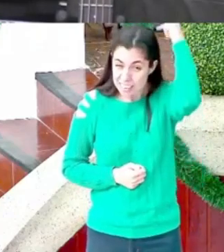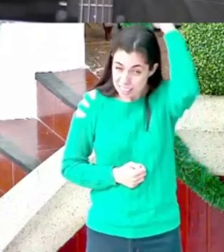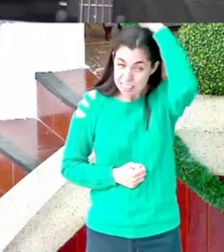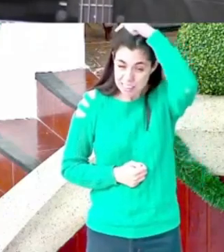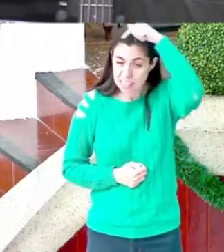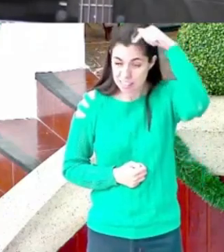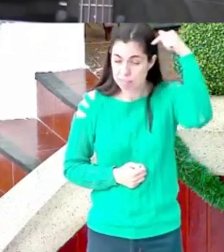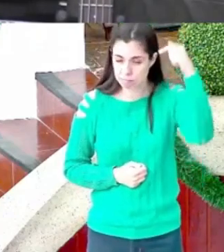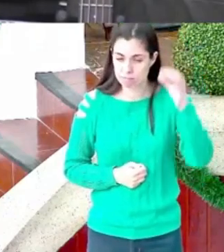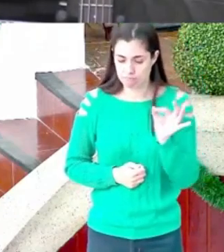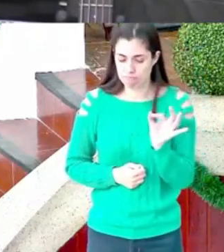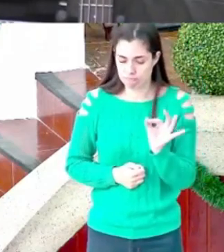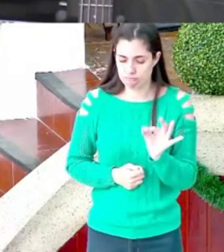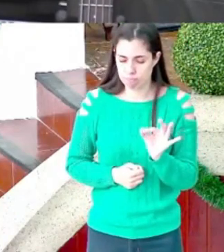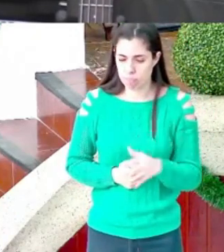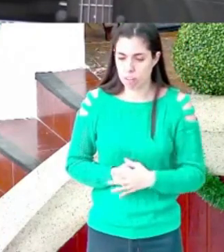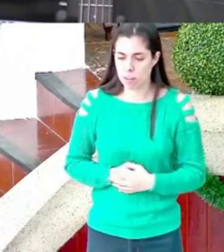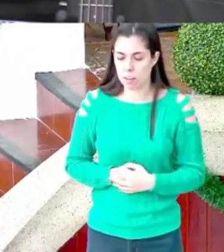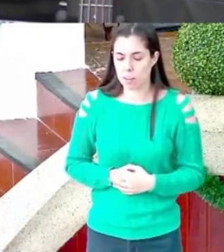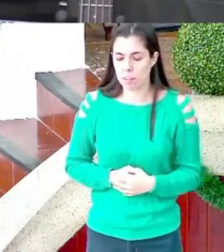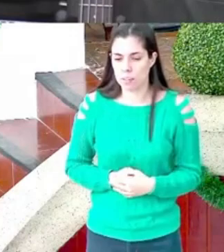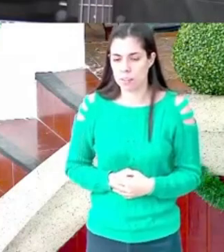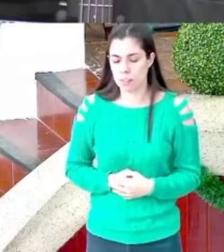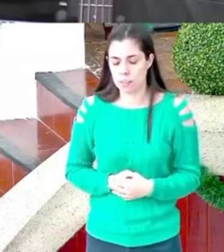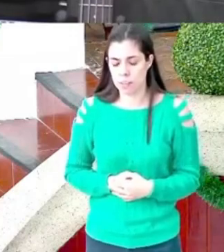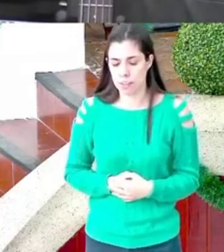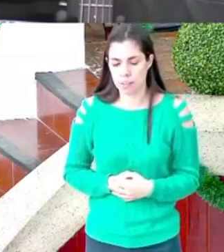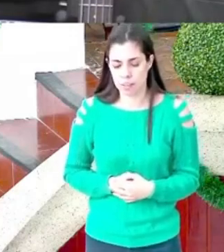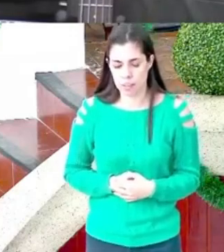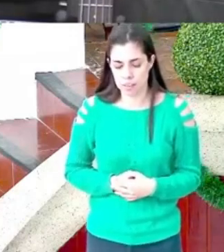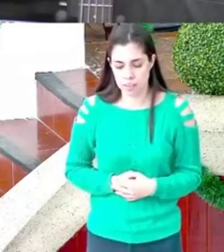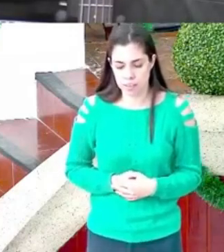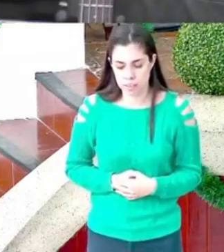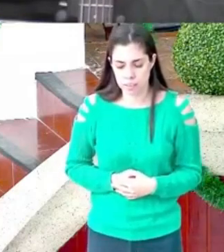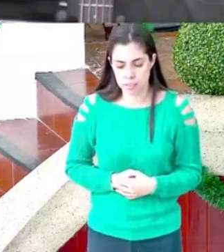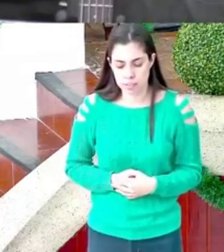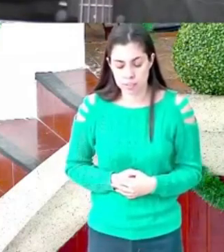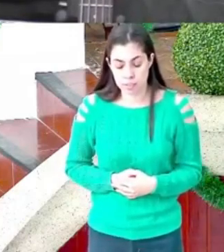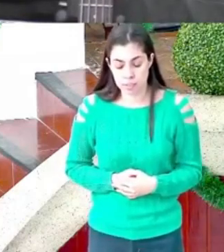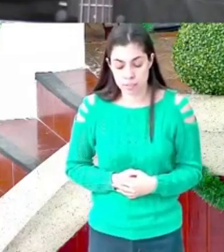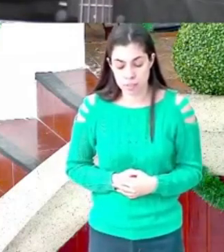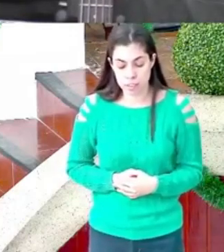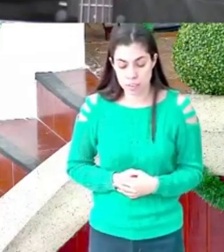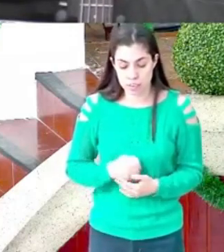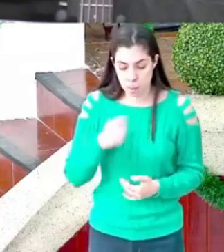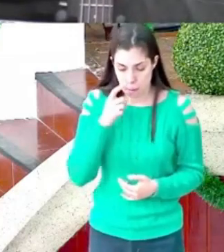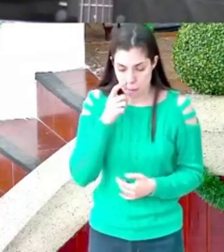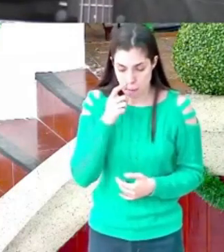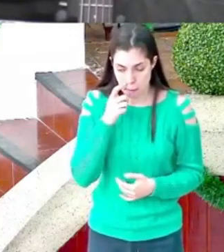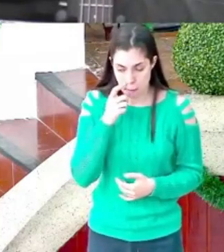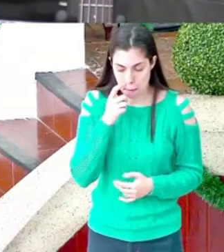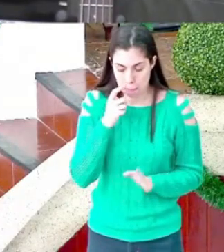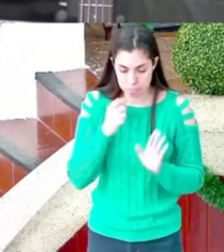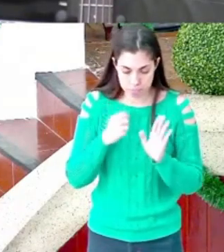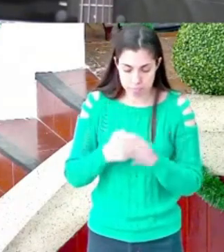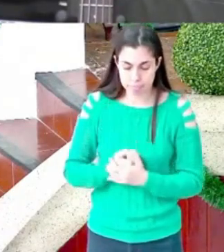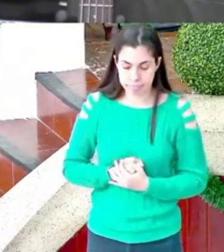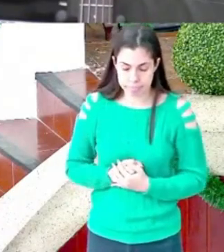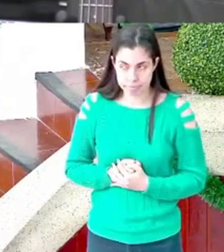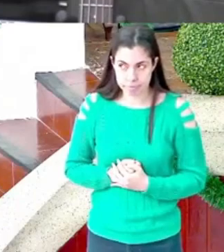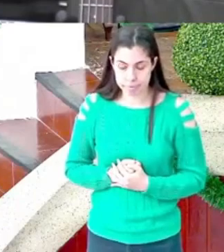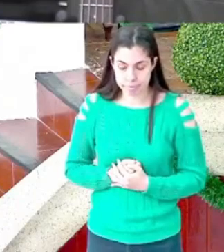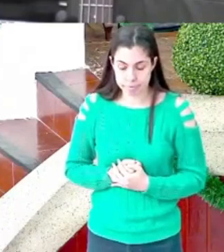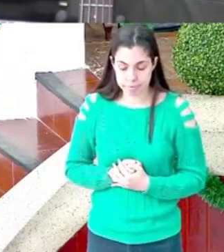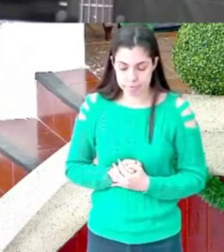Eles diziam, ou Os Guinness dizia a respeito destes, baseados em Mateus